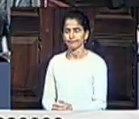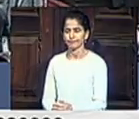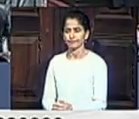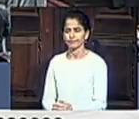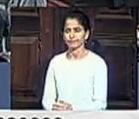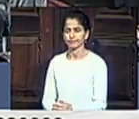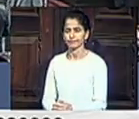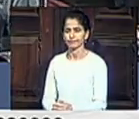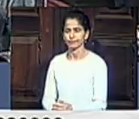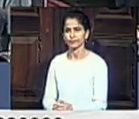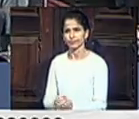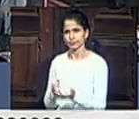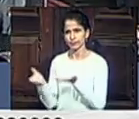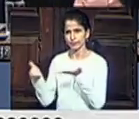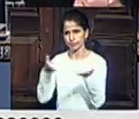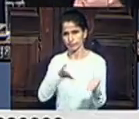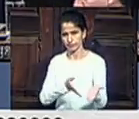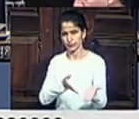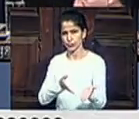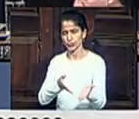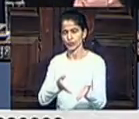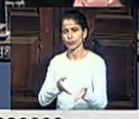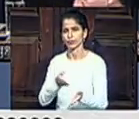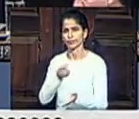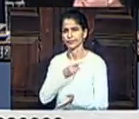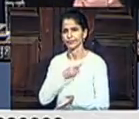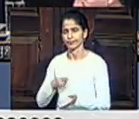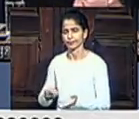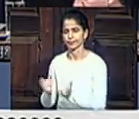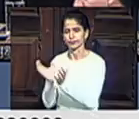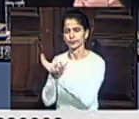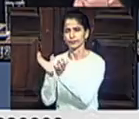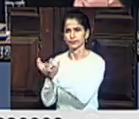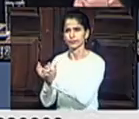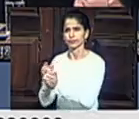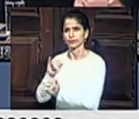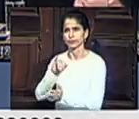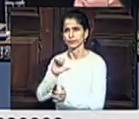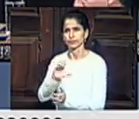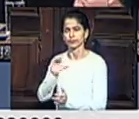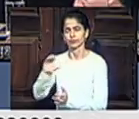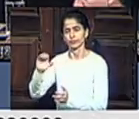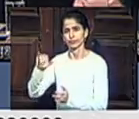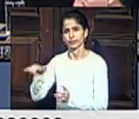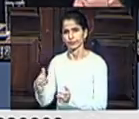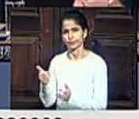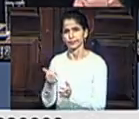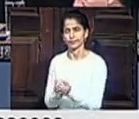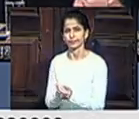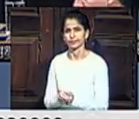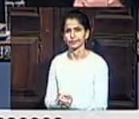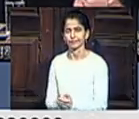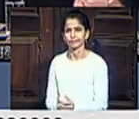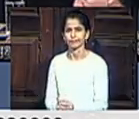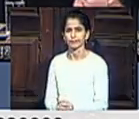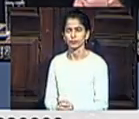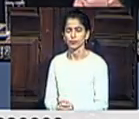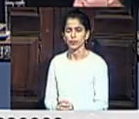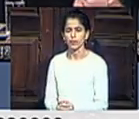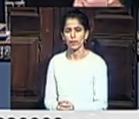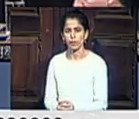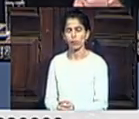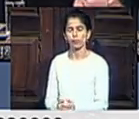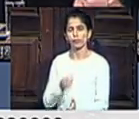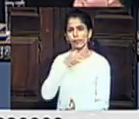Com a chegada do presidente da Comissão de Constituição e Justiça, o mesmo dará